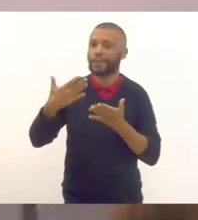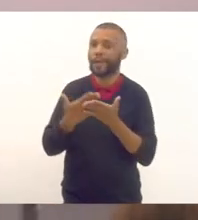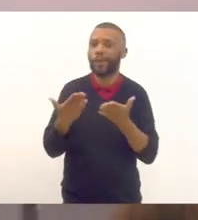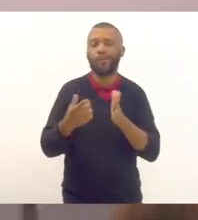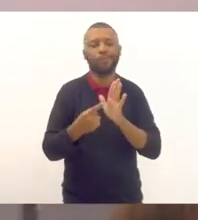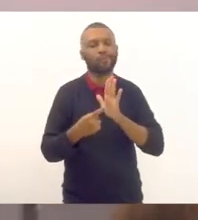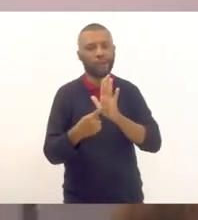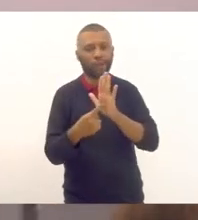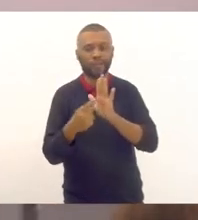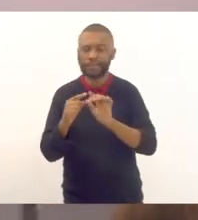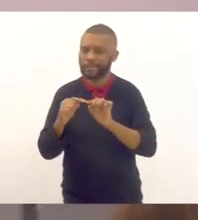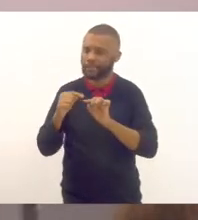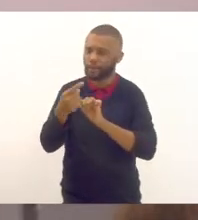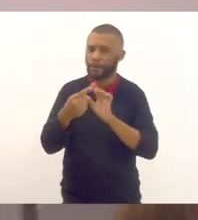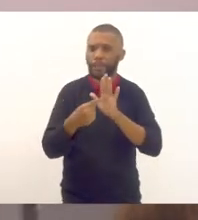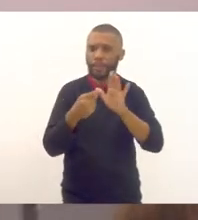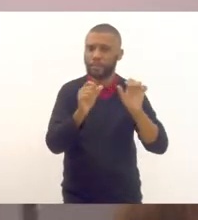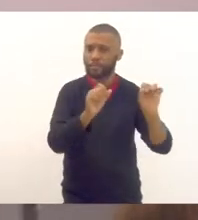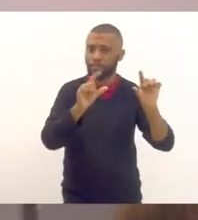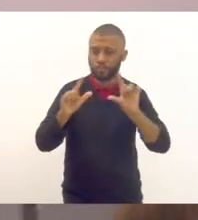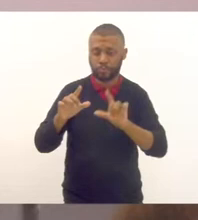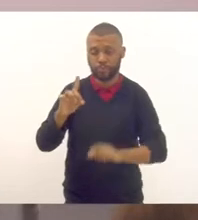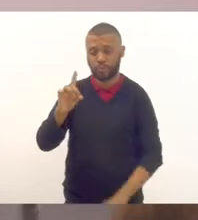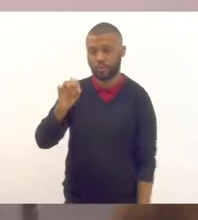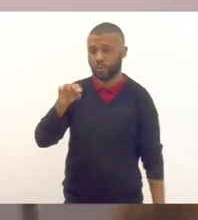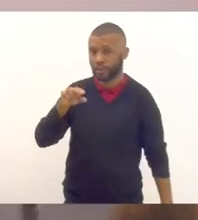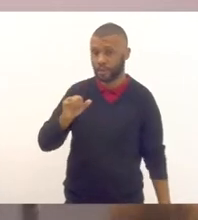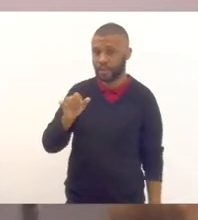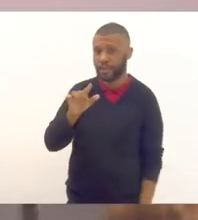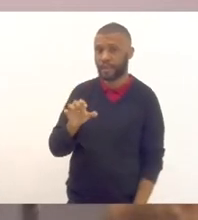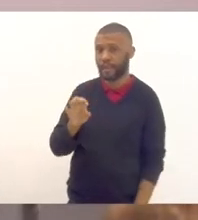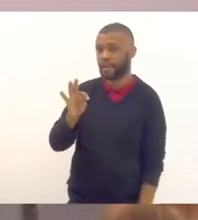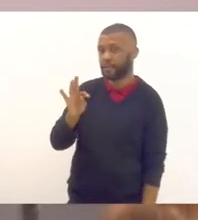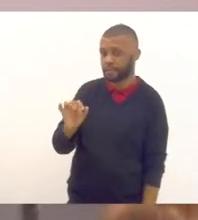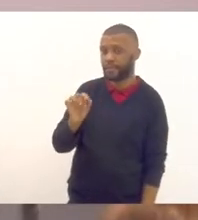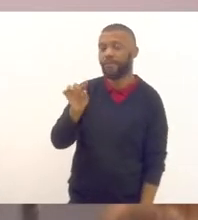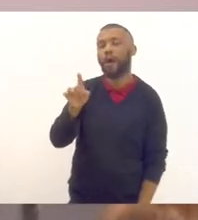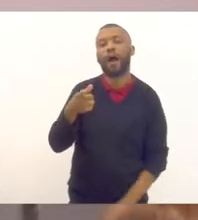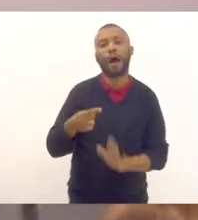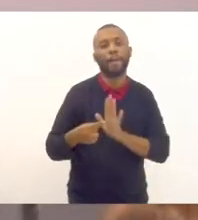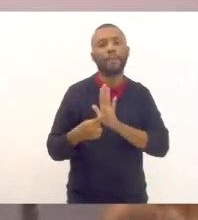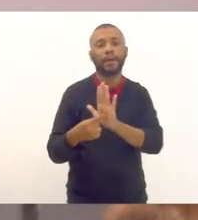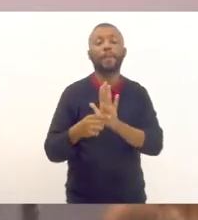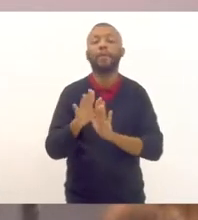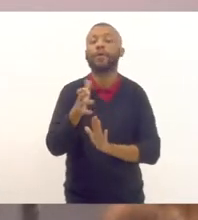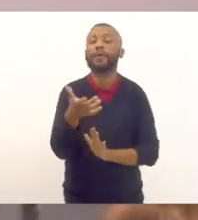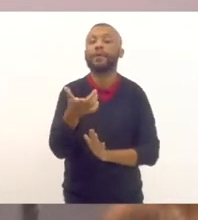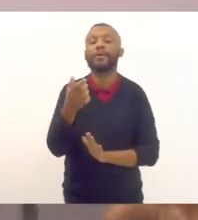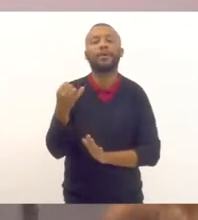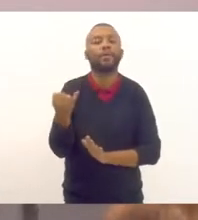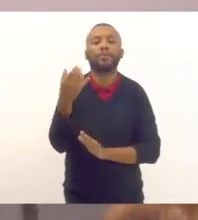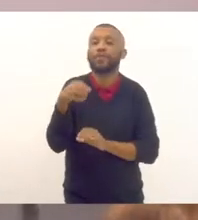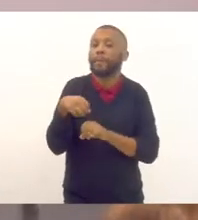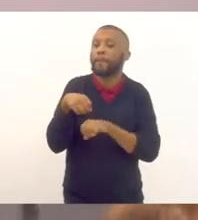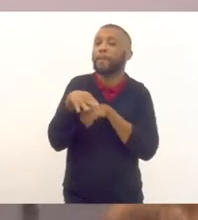vão ser aprofundados na apresentação do Donizete, mas eu queria ressaltar a questão